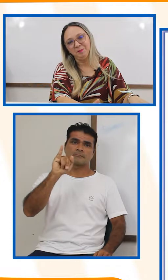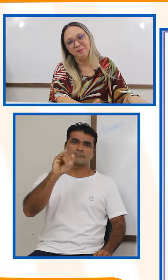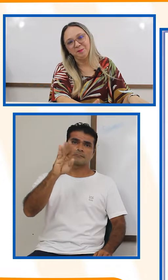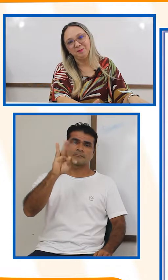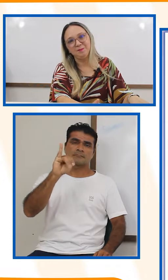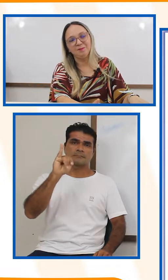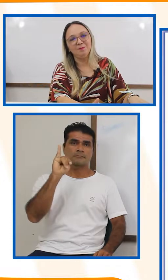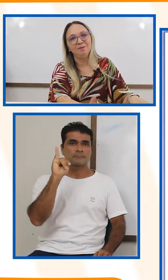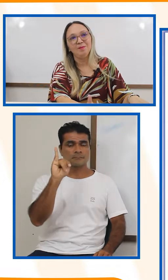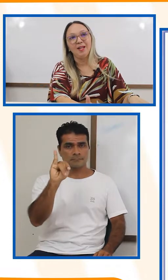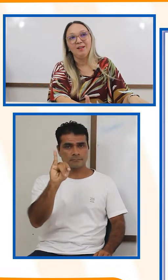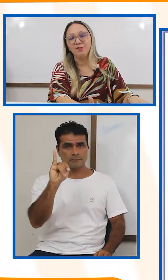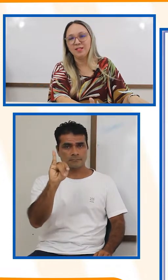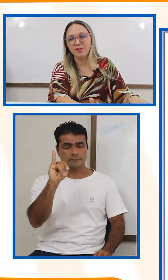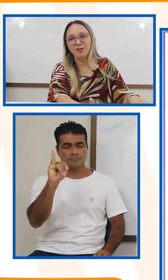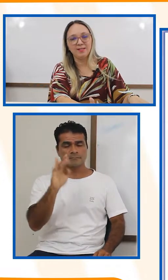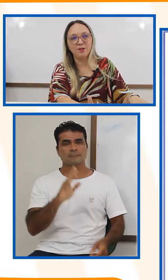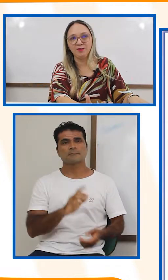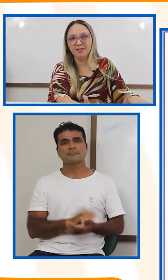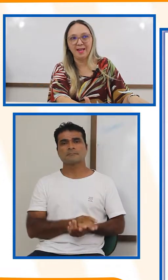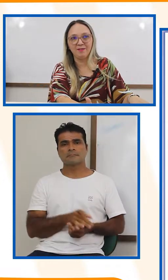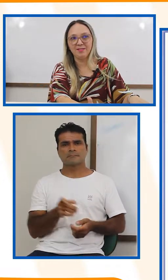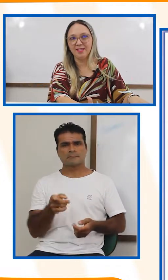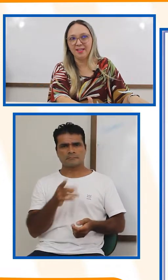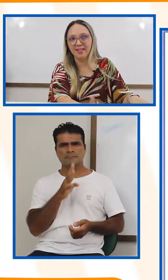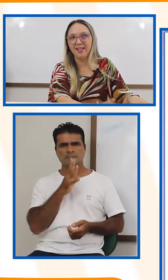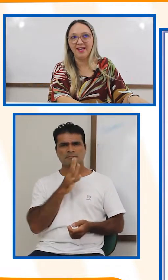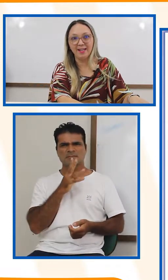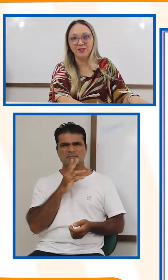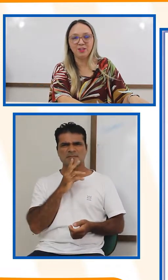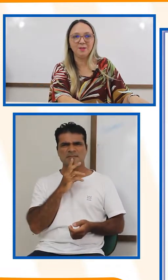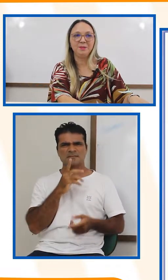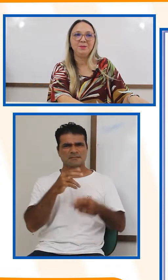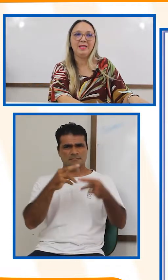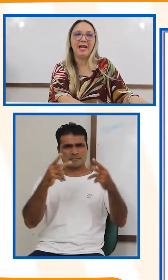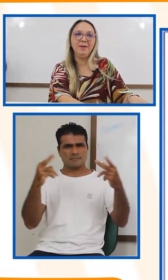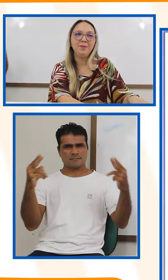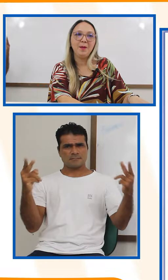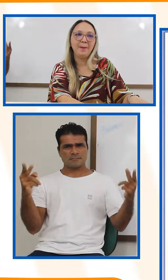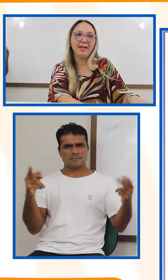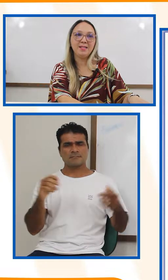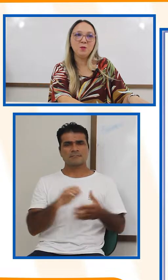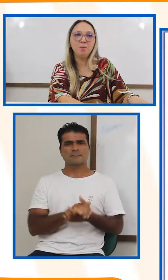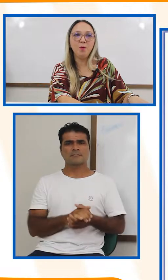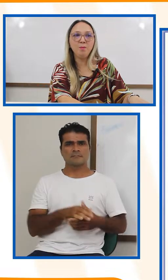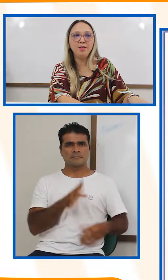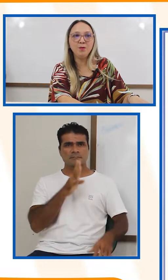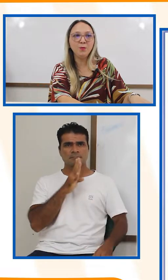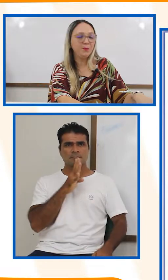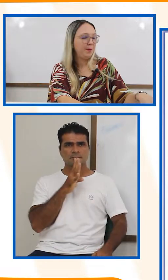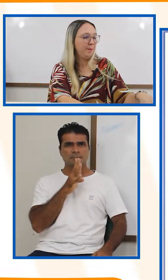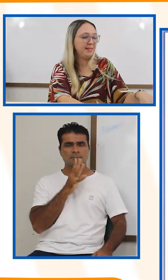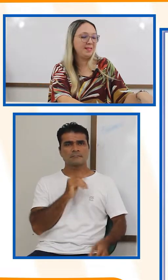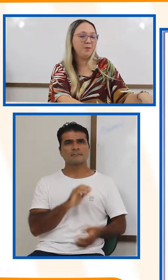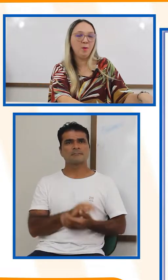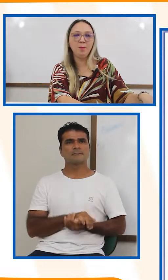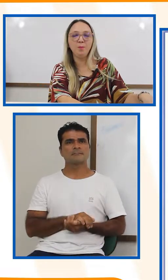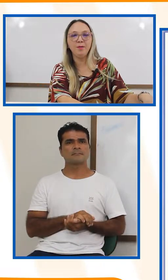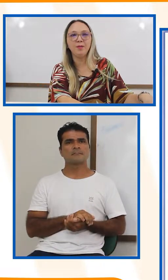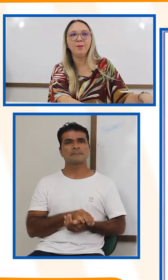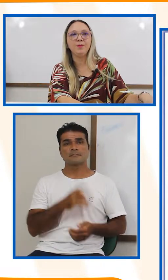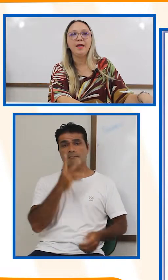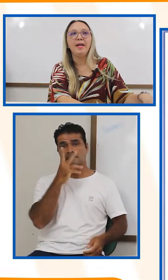Ave. Vocês conhecem outras aves que nem esta, tá? Parece um pombinho, mas não